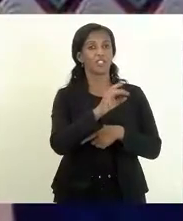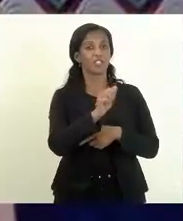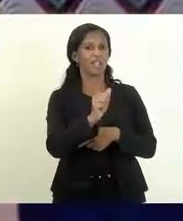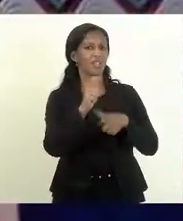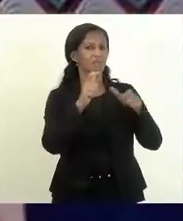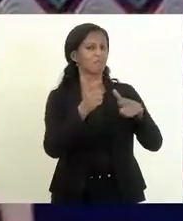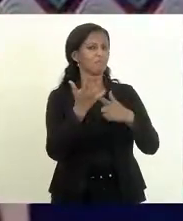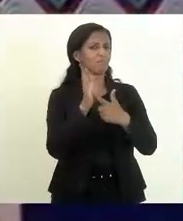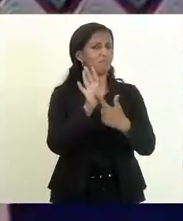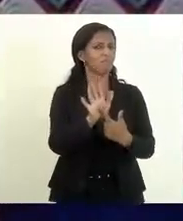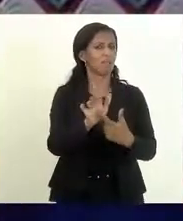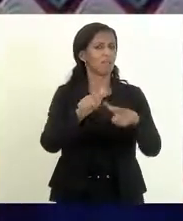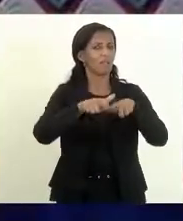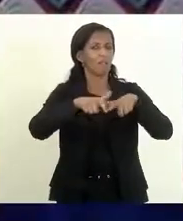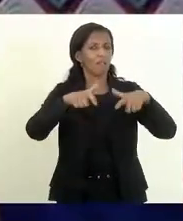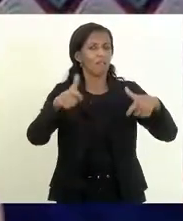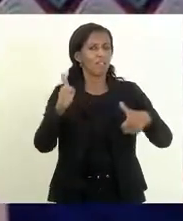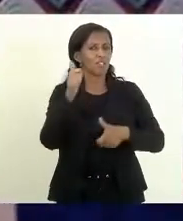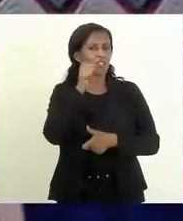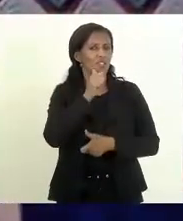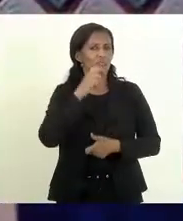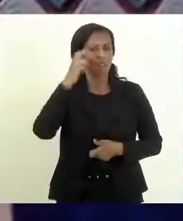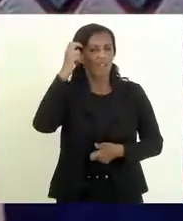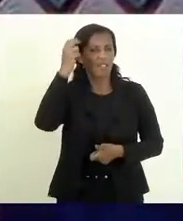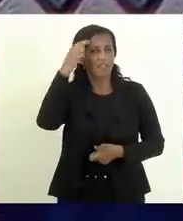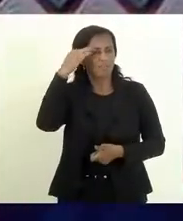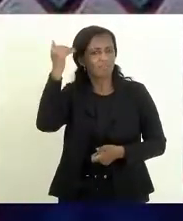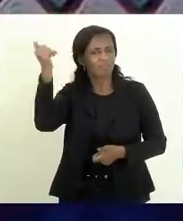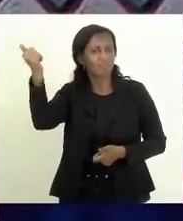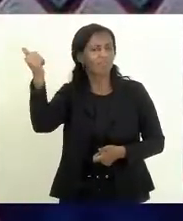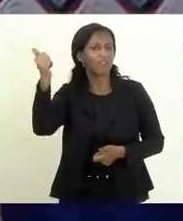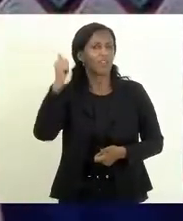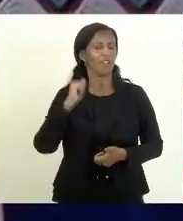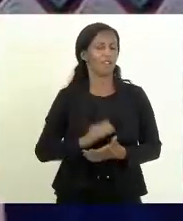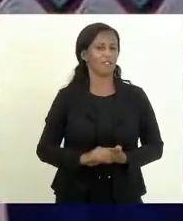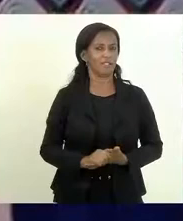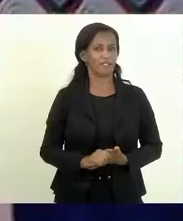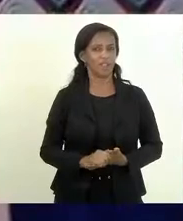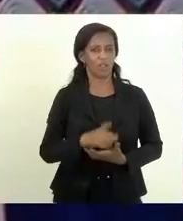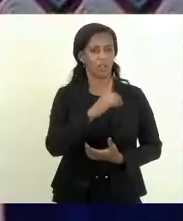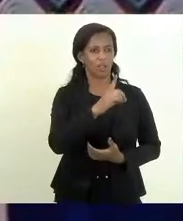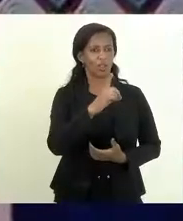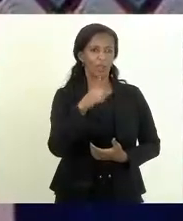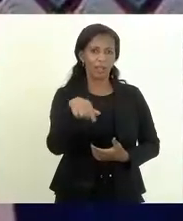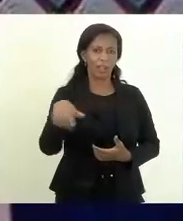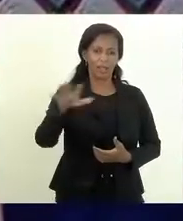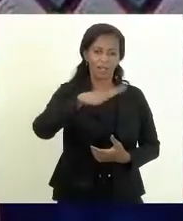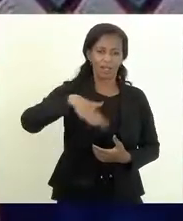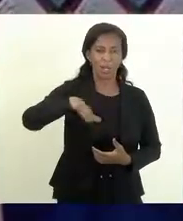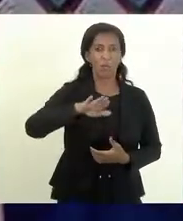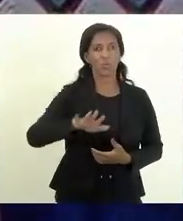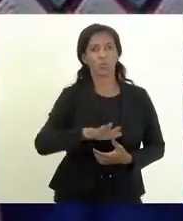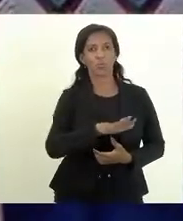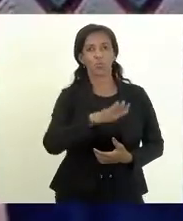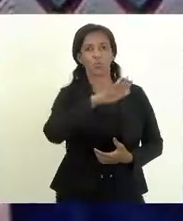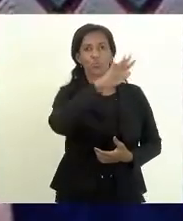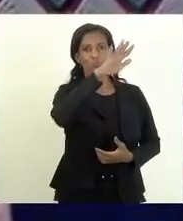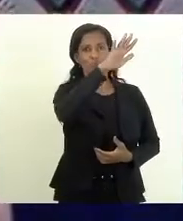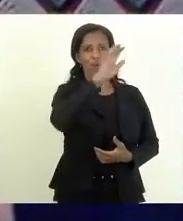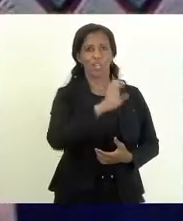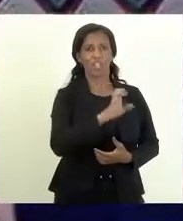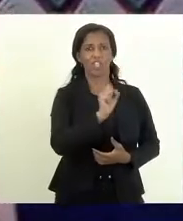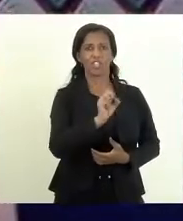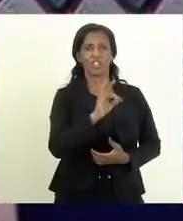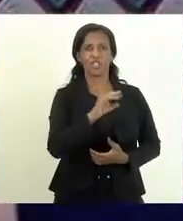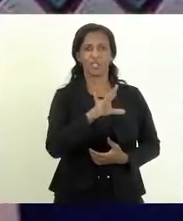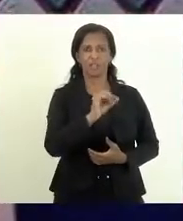às grandes matriarcas, às chefes dos terreiros do Morro do Estácio. Então, é